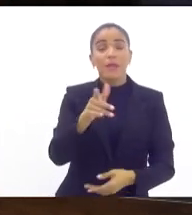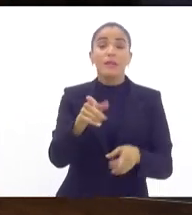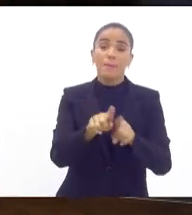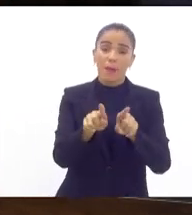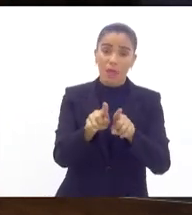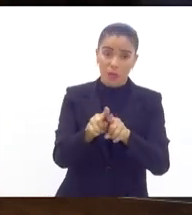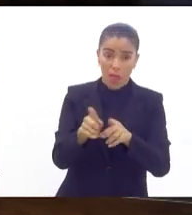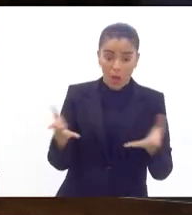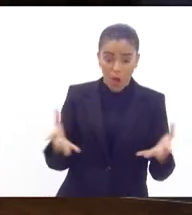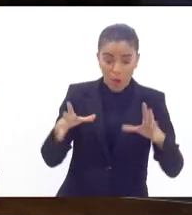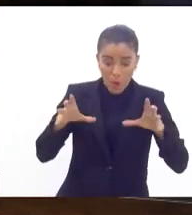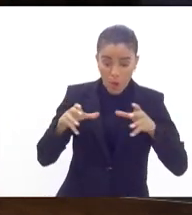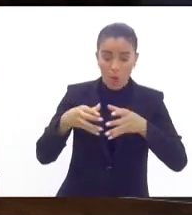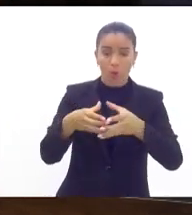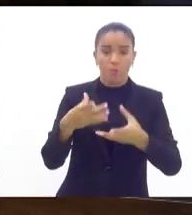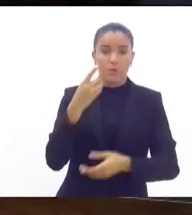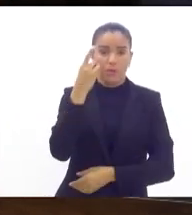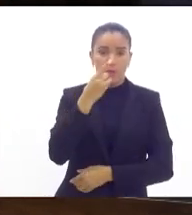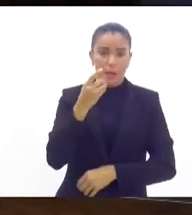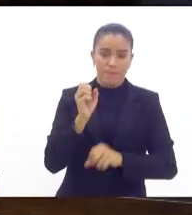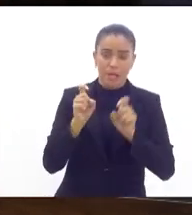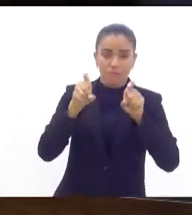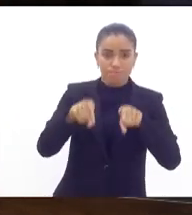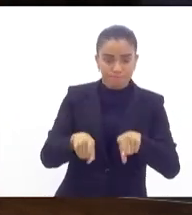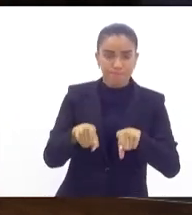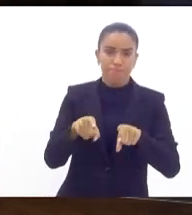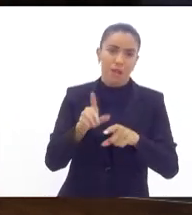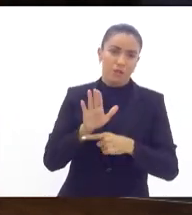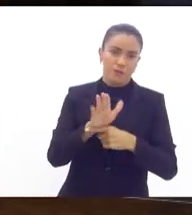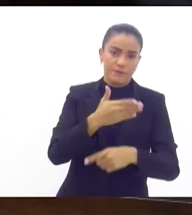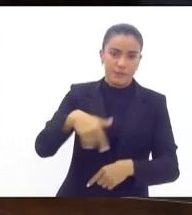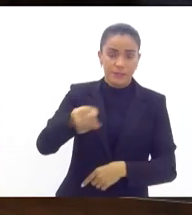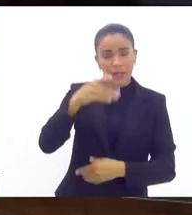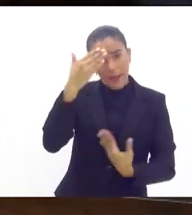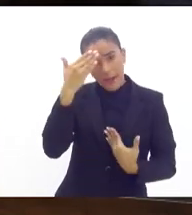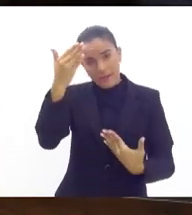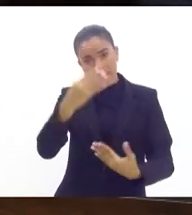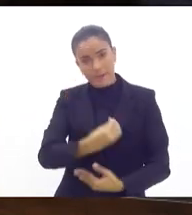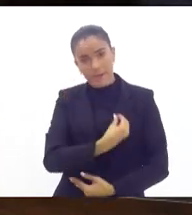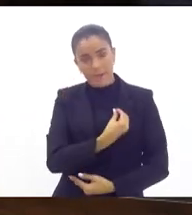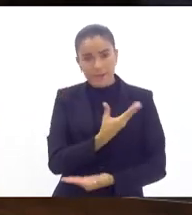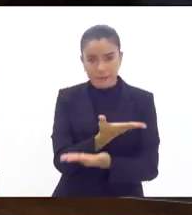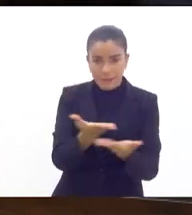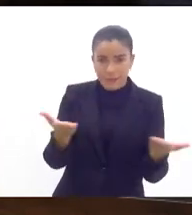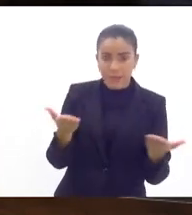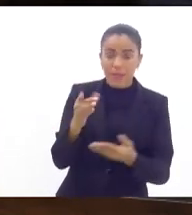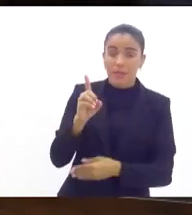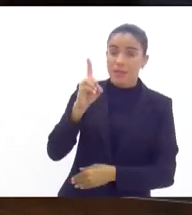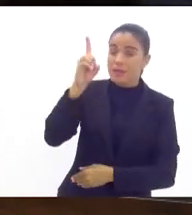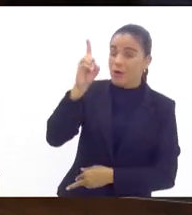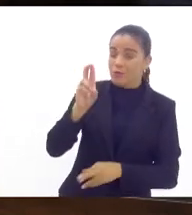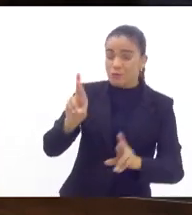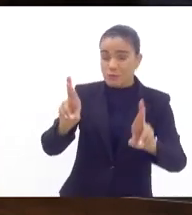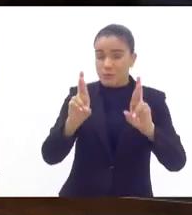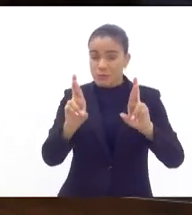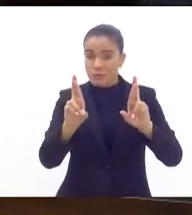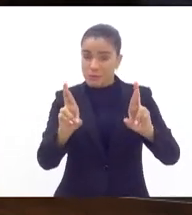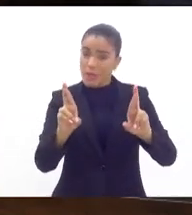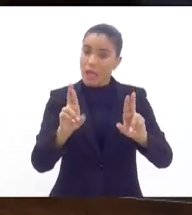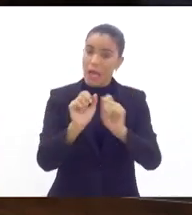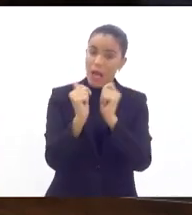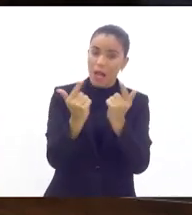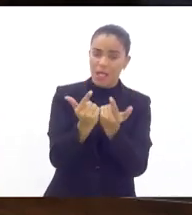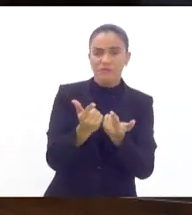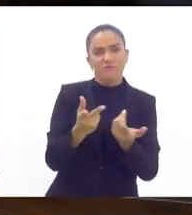para fazer a diferença é isso que estamos fazendo aqui com vocês eu quero agradecer a presença de todos vocês e se Deus quiser essa casa vai botar